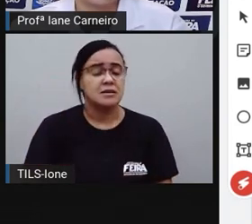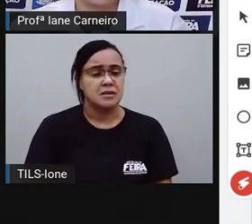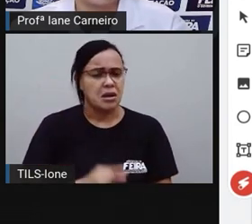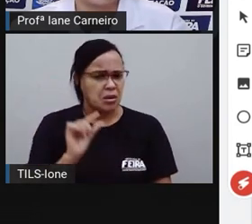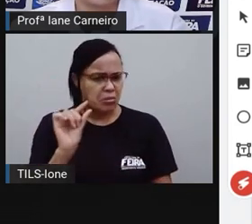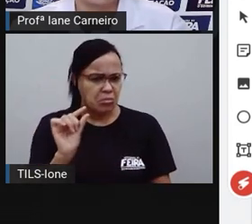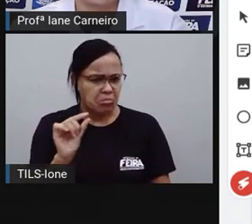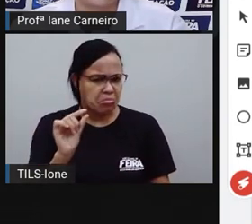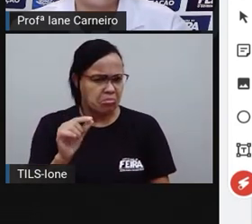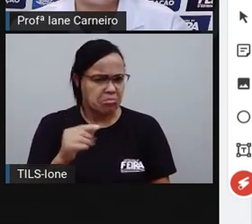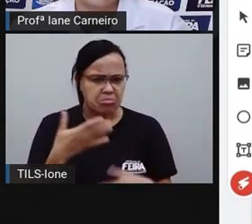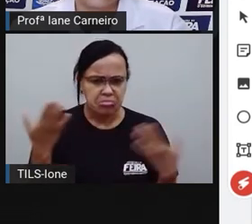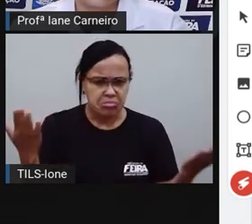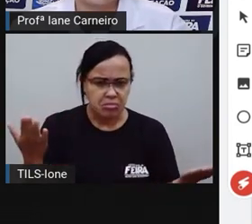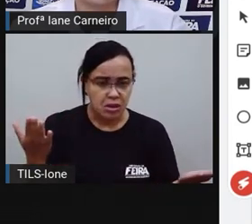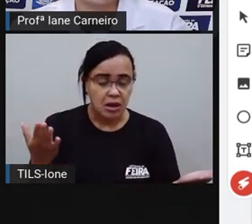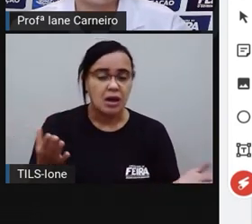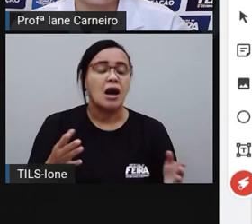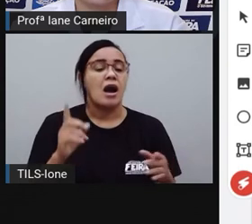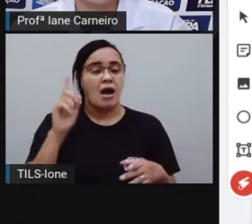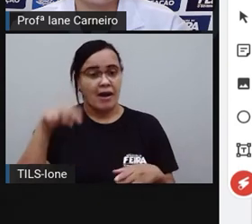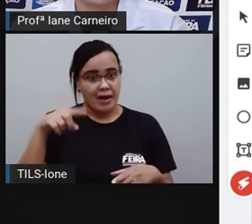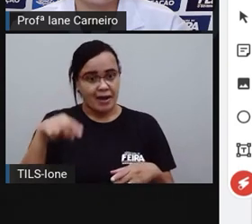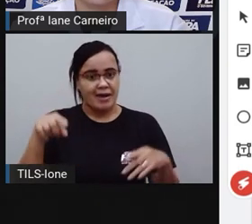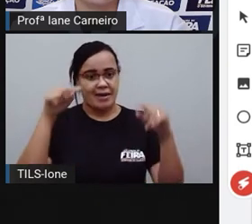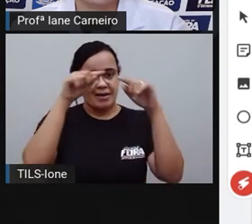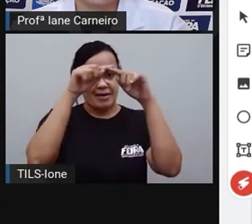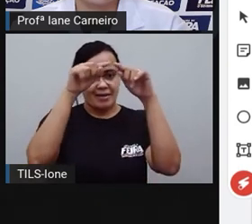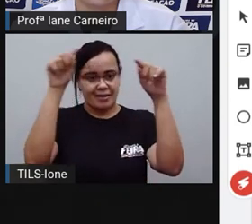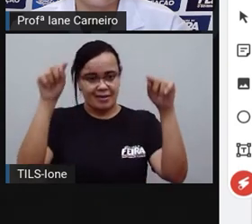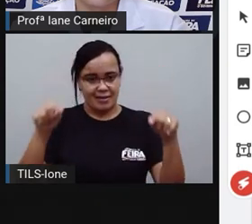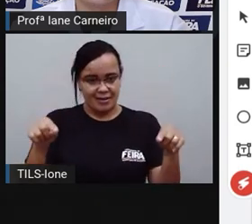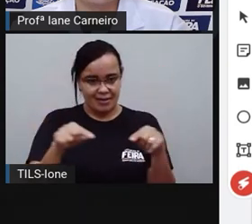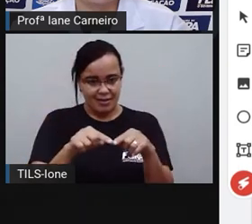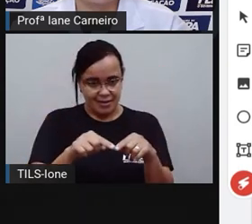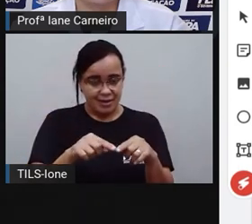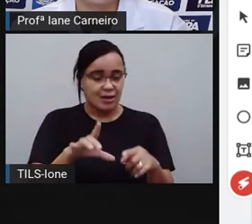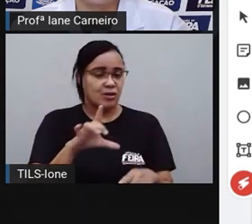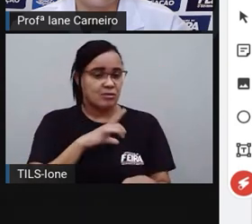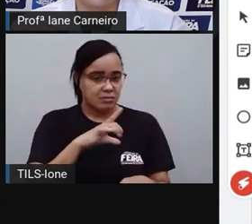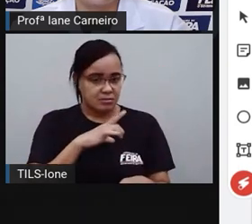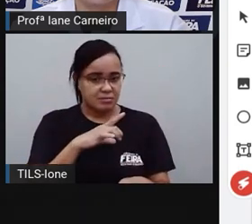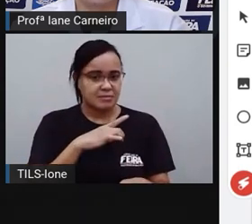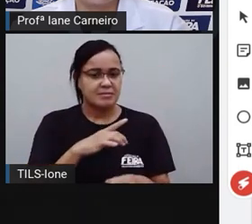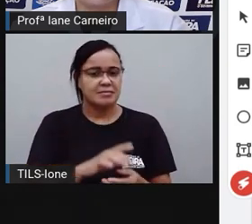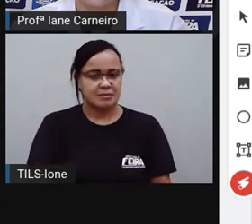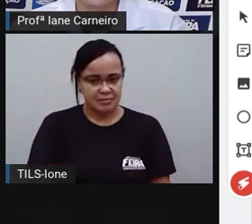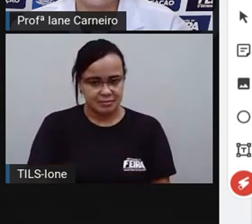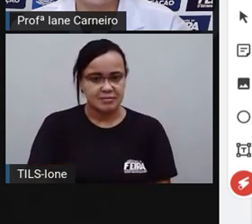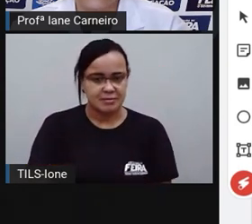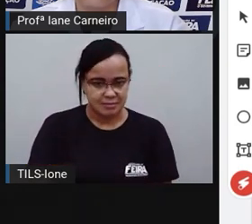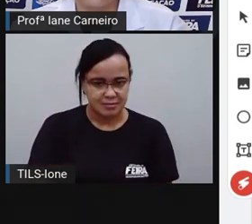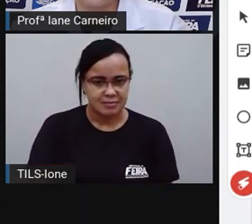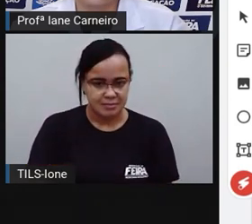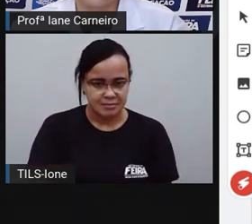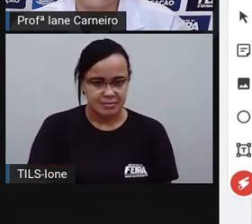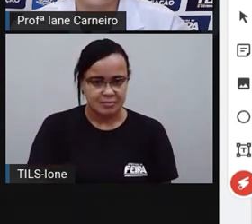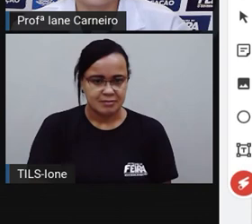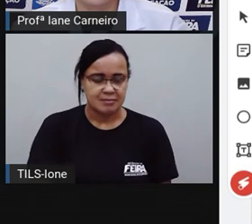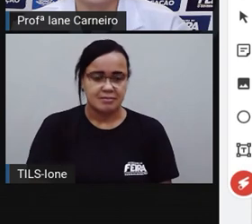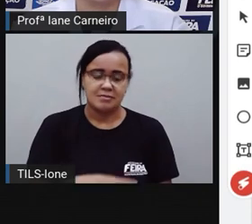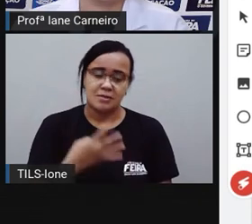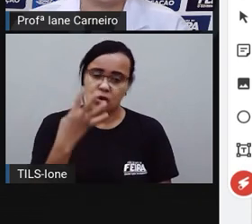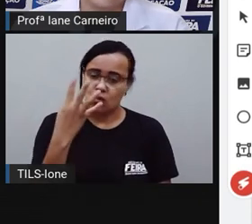Sim, ó, o quadrado e o triângulo, eles aparecem juntos, ó. Os dois aparecem apenas